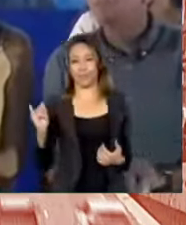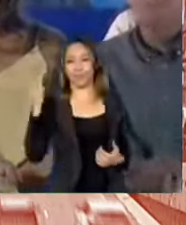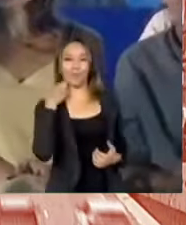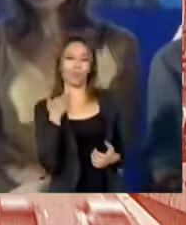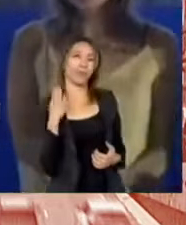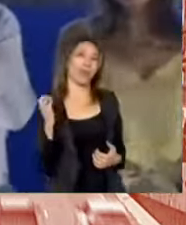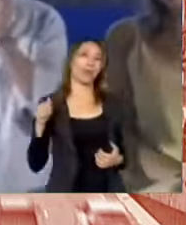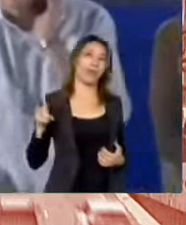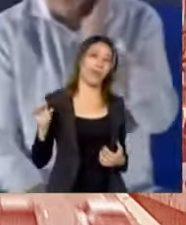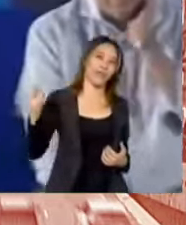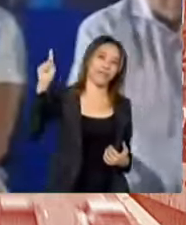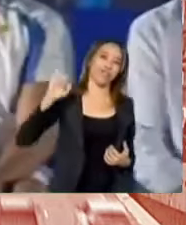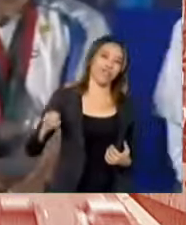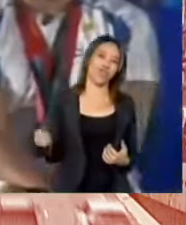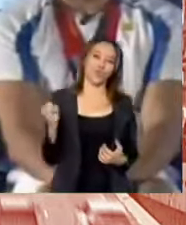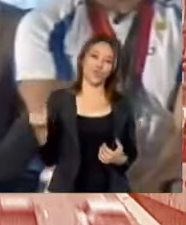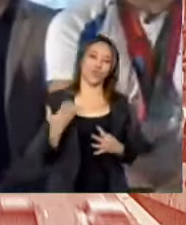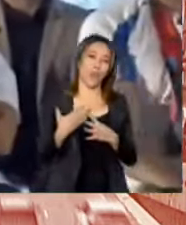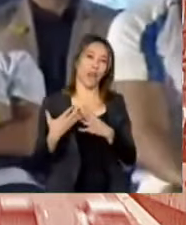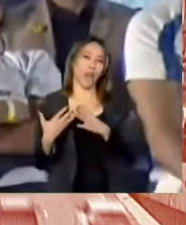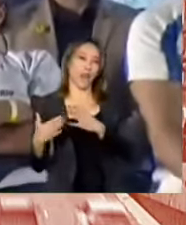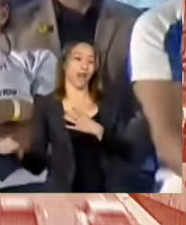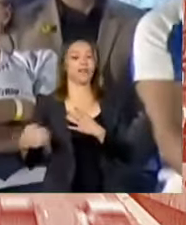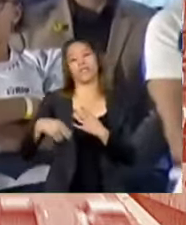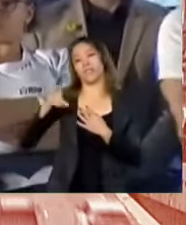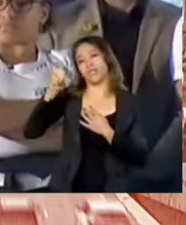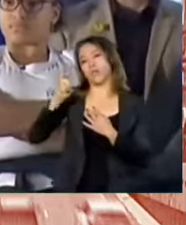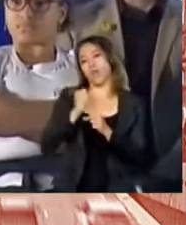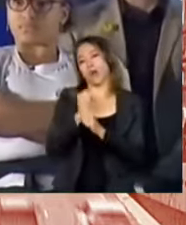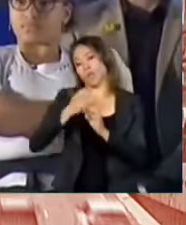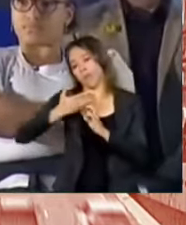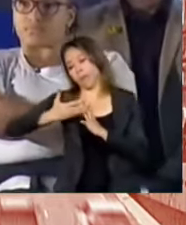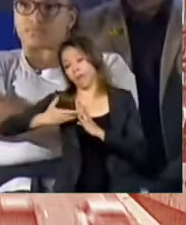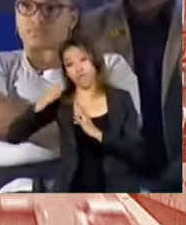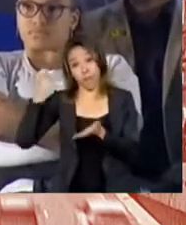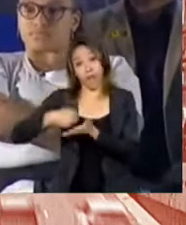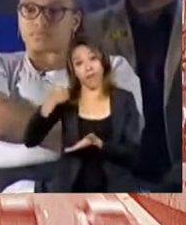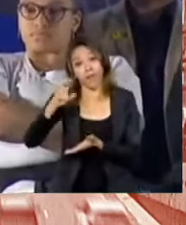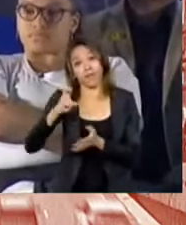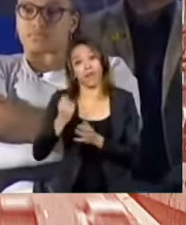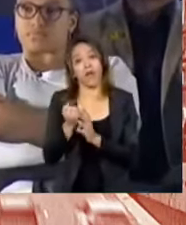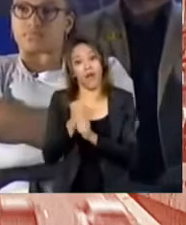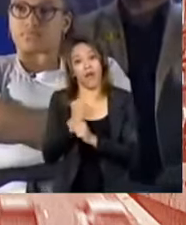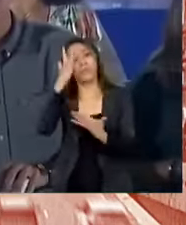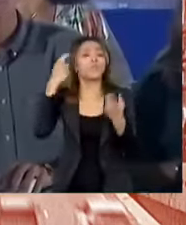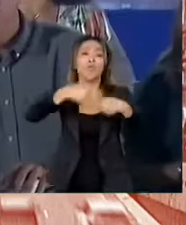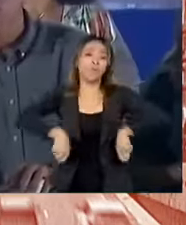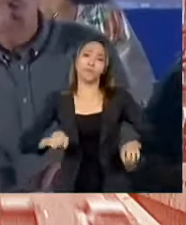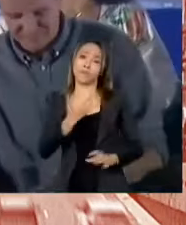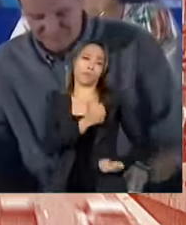Então já pegou mal para Tarcísio ter sorrido daquela forma, ter caído nos encantos de Lula, né?